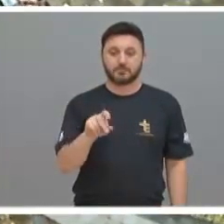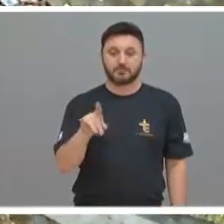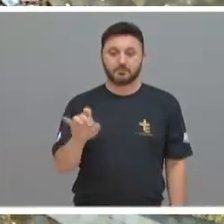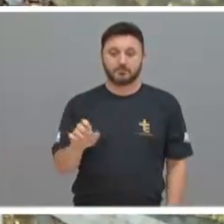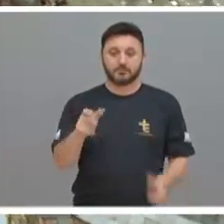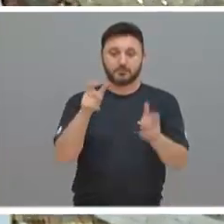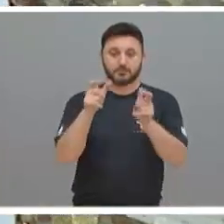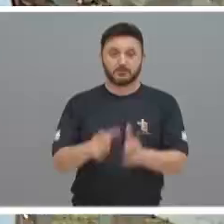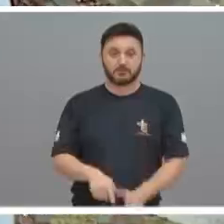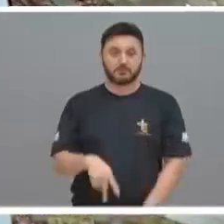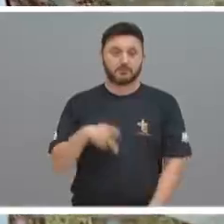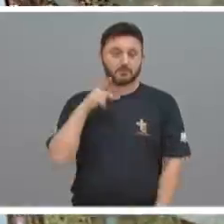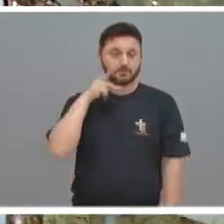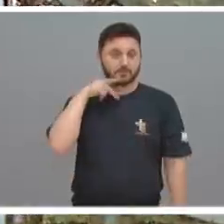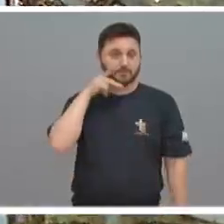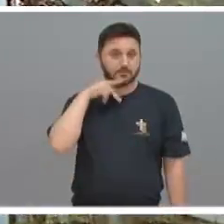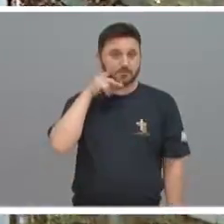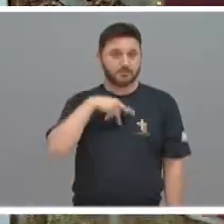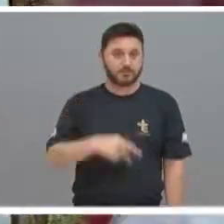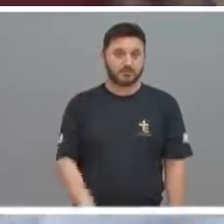Patos, Paraíba.